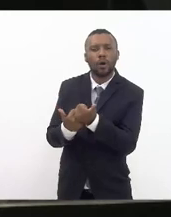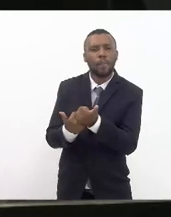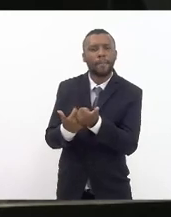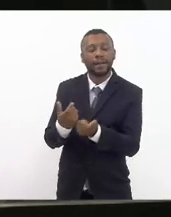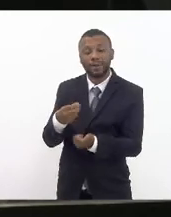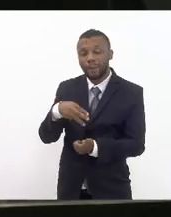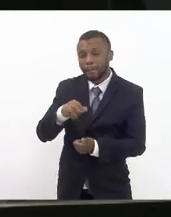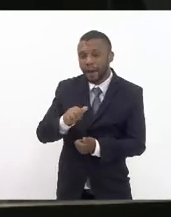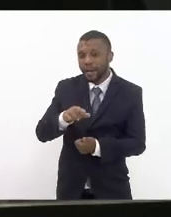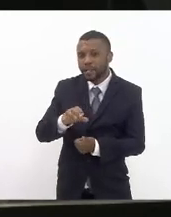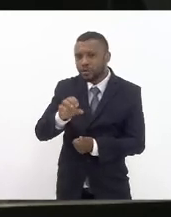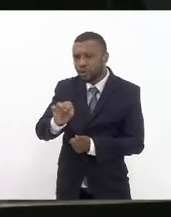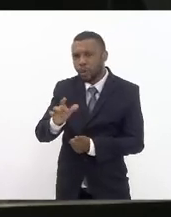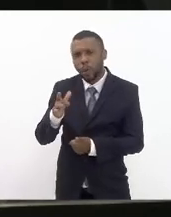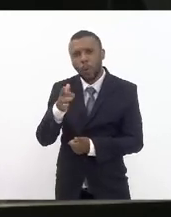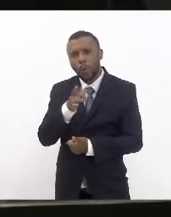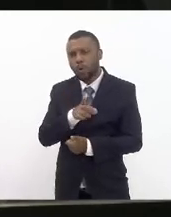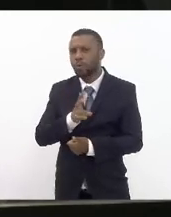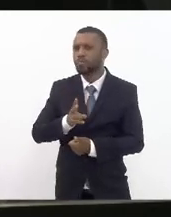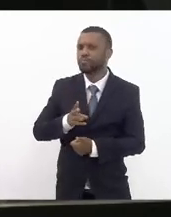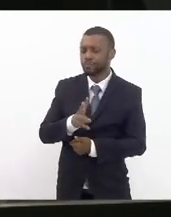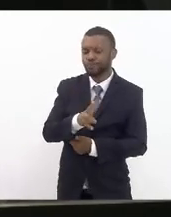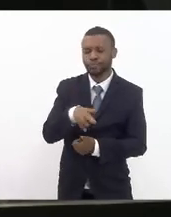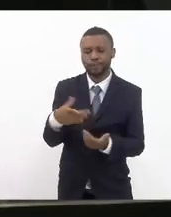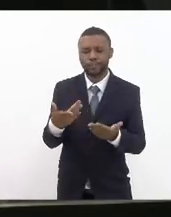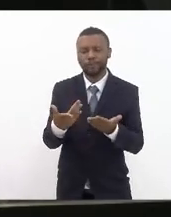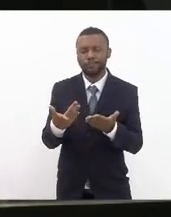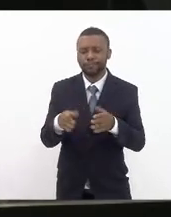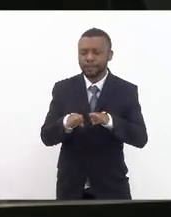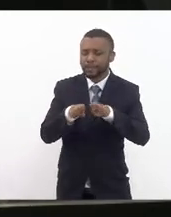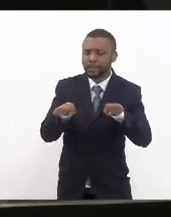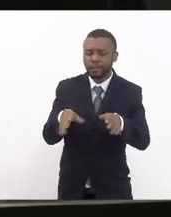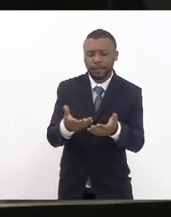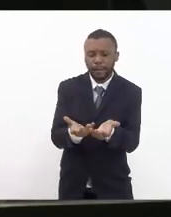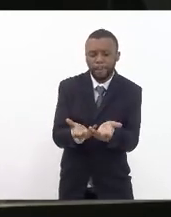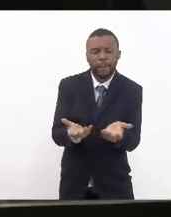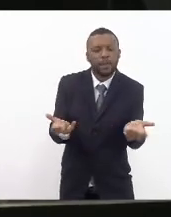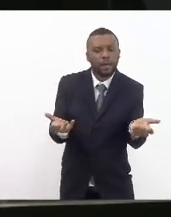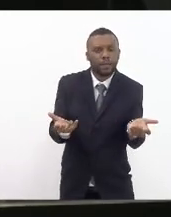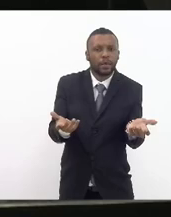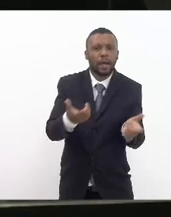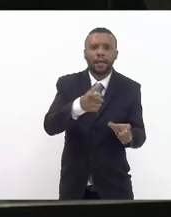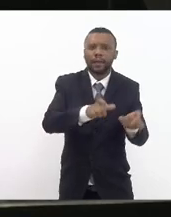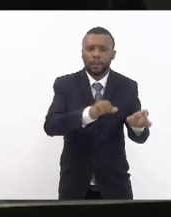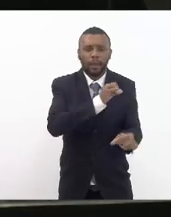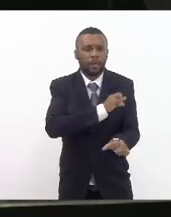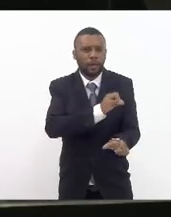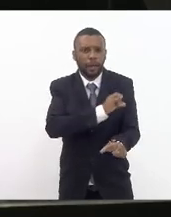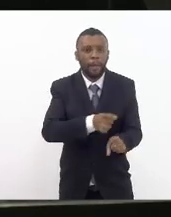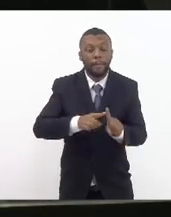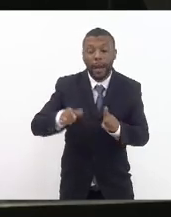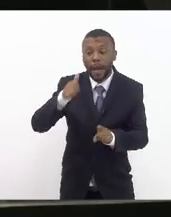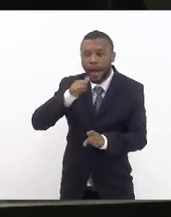mesa do carioca, mas essas mulheres que são as trabalhadoras possam